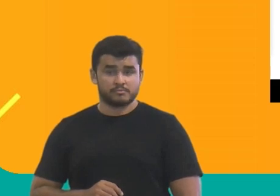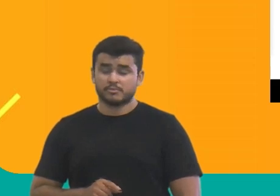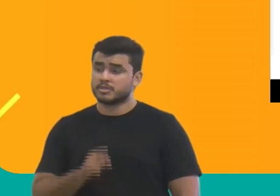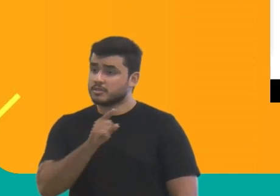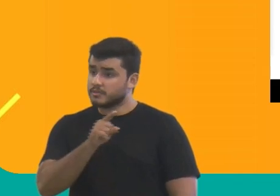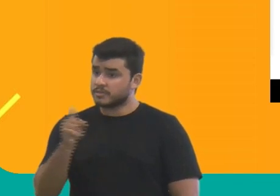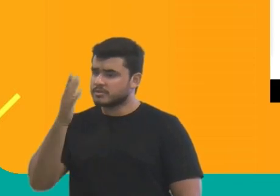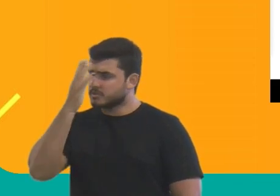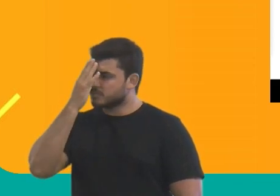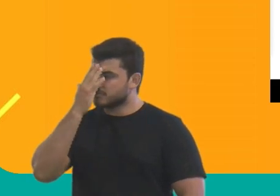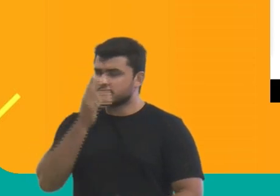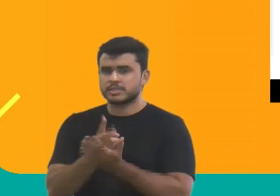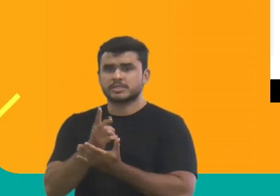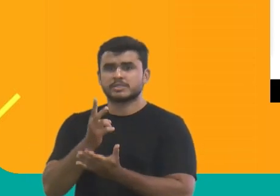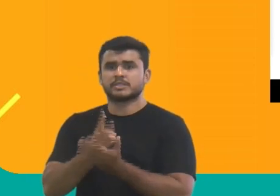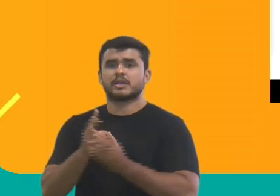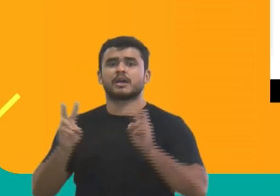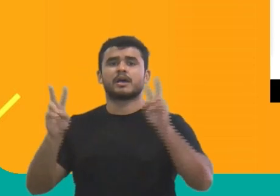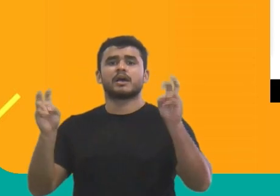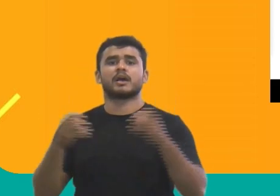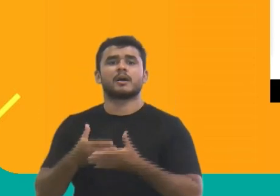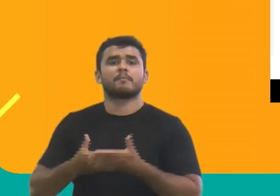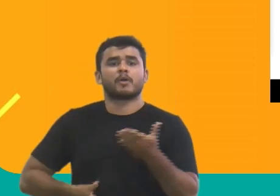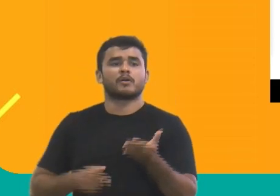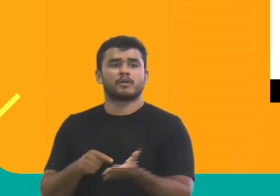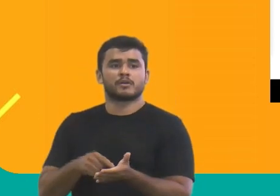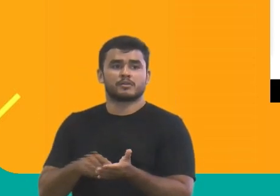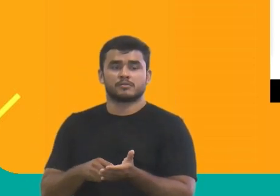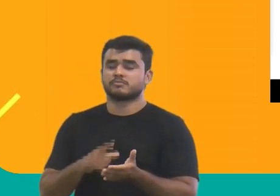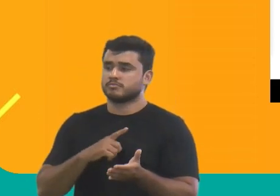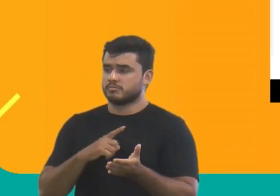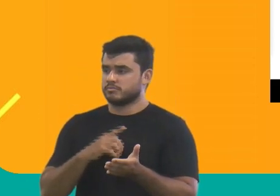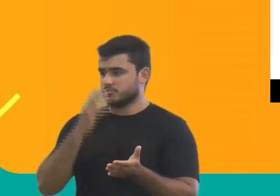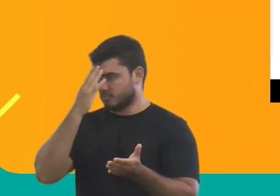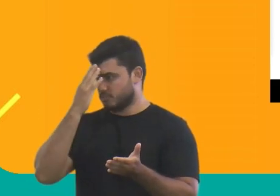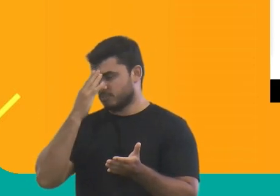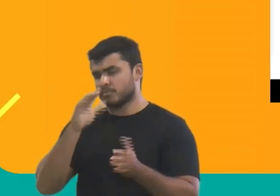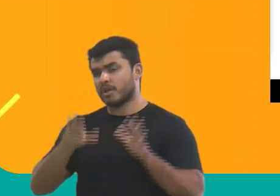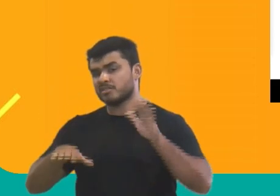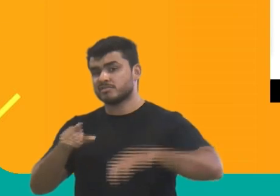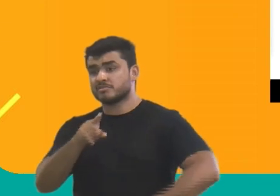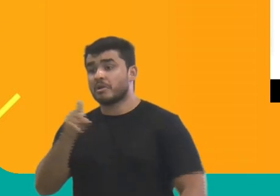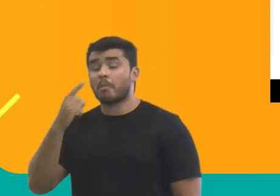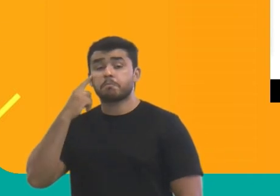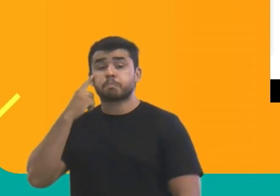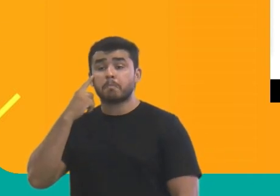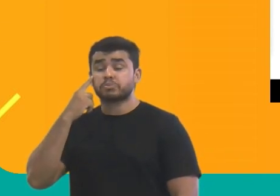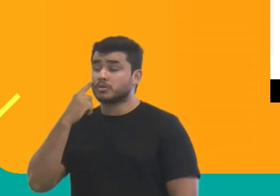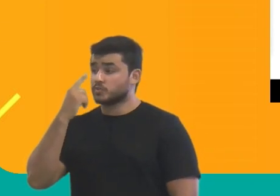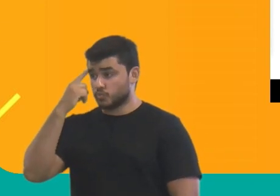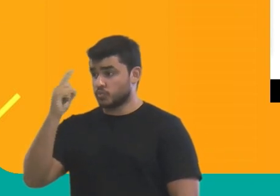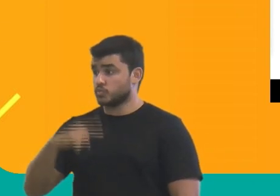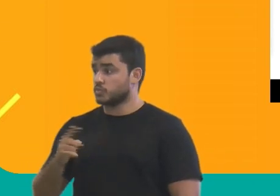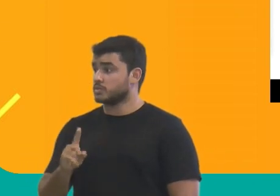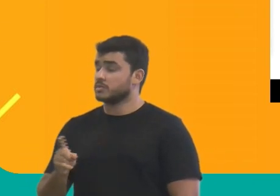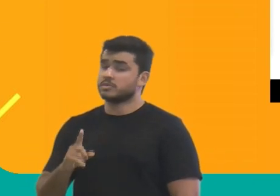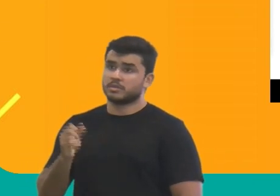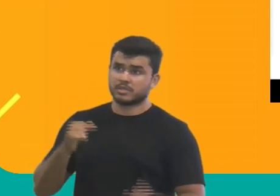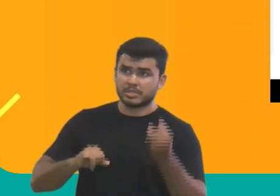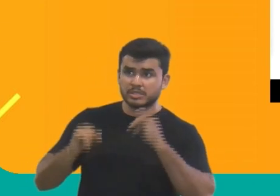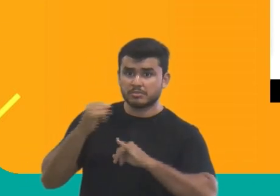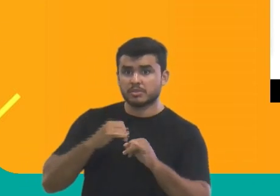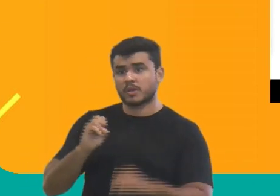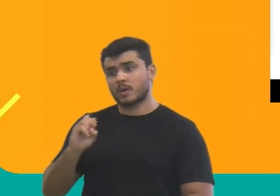as questões do Enem, elas estão literalmente costuradas uma na outra. Às vezes você está fazendo uma questão, você não sabe se é uma questão de química, de